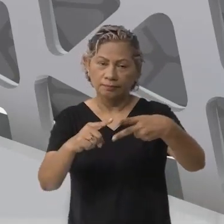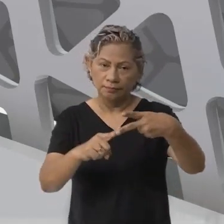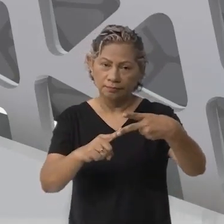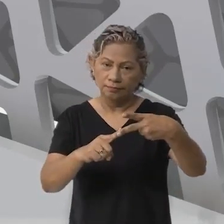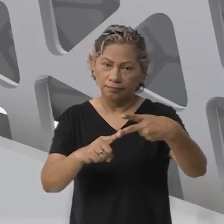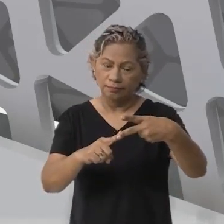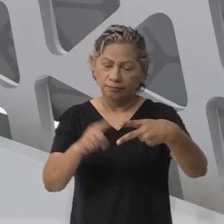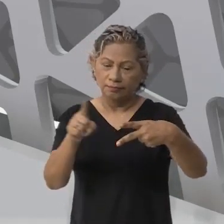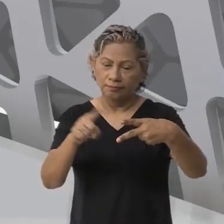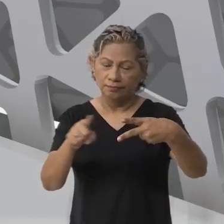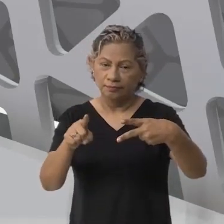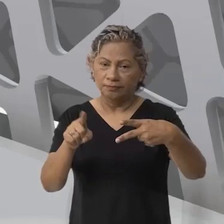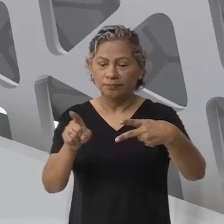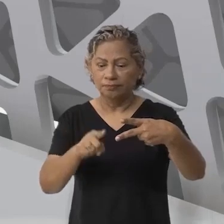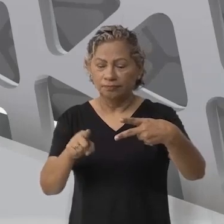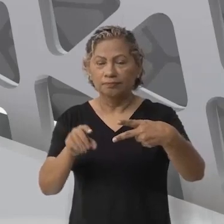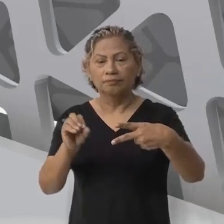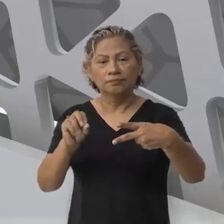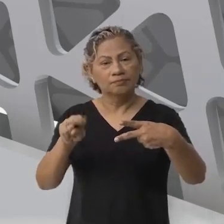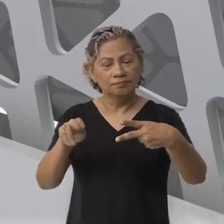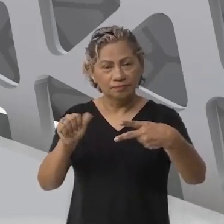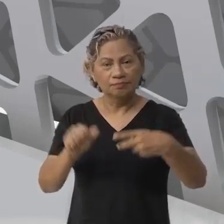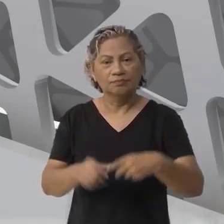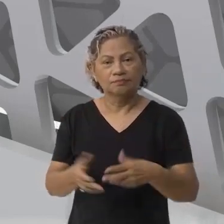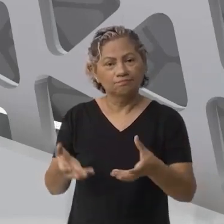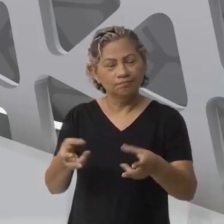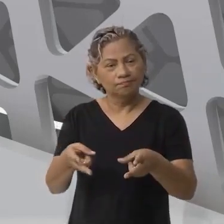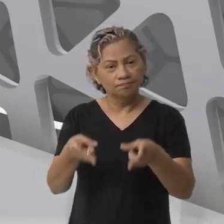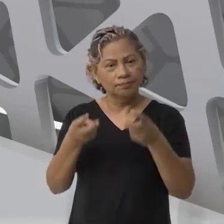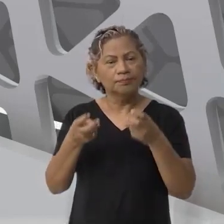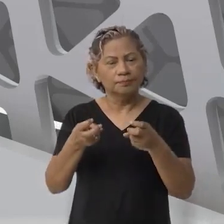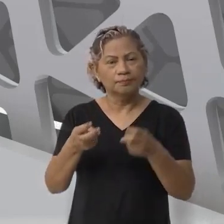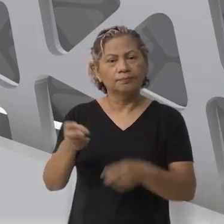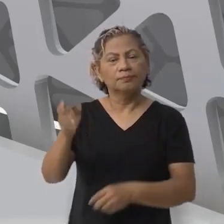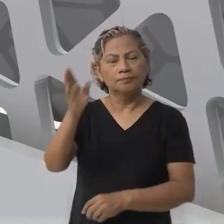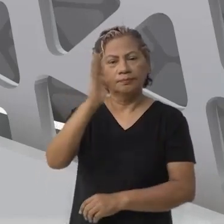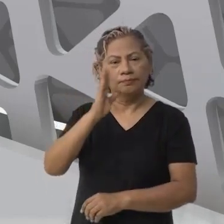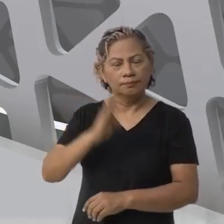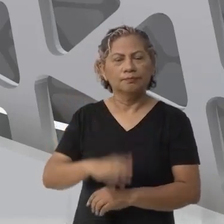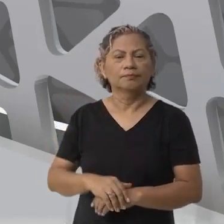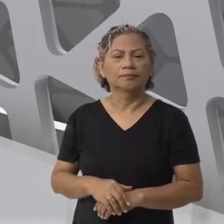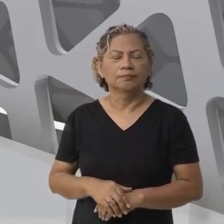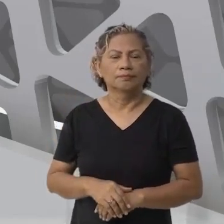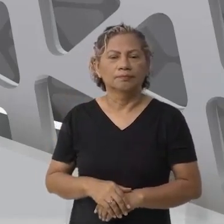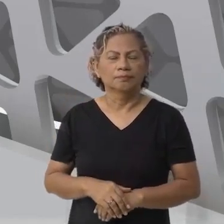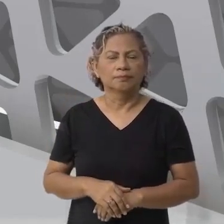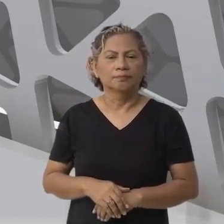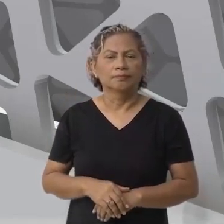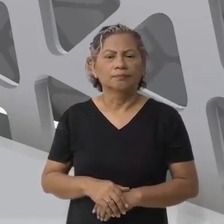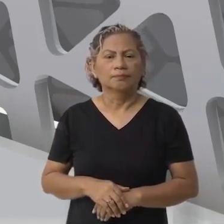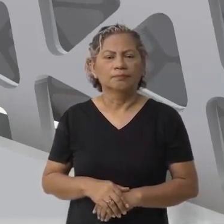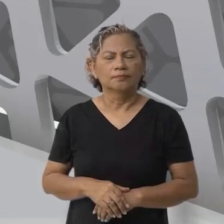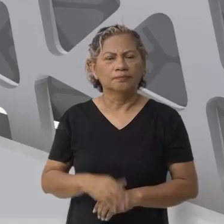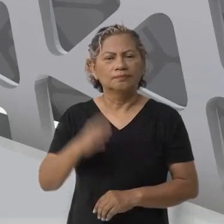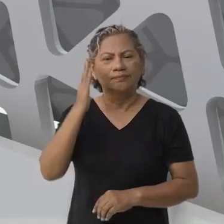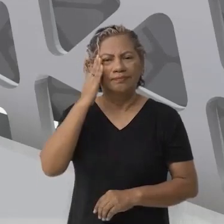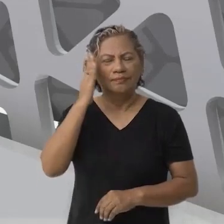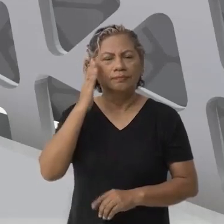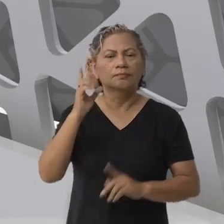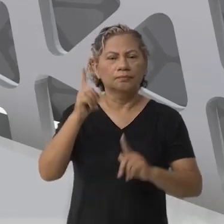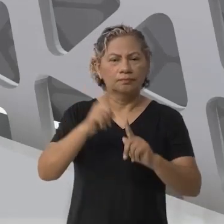zona intertropical. Agora que já localizamos o Brasil, já sabemos qual é o hemisfério, quais são